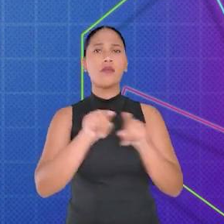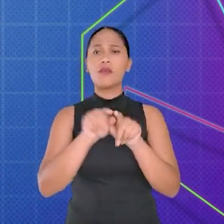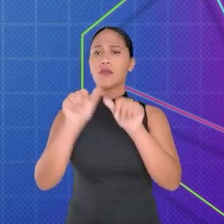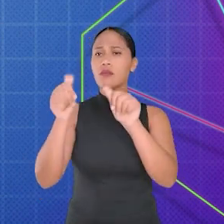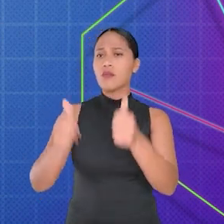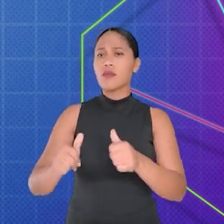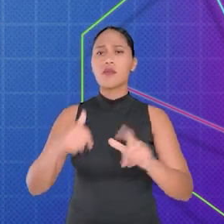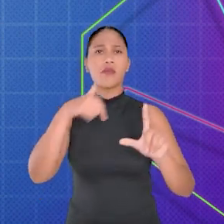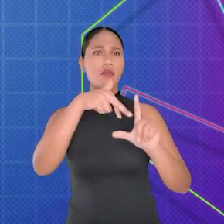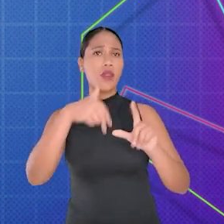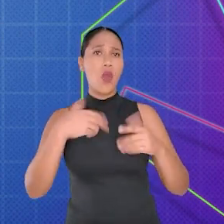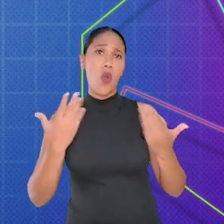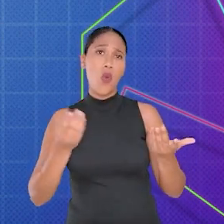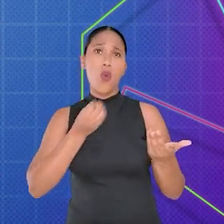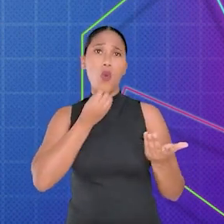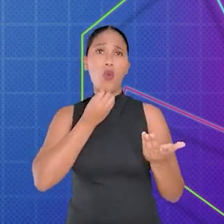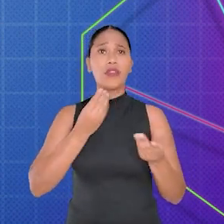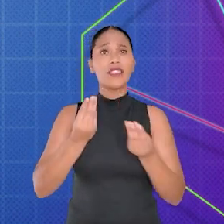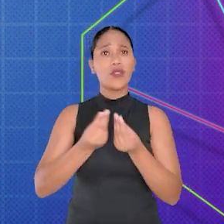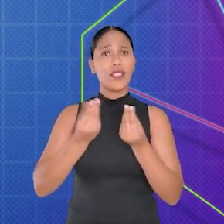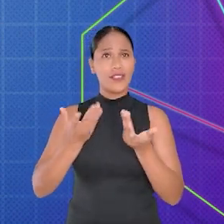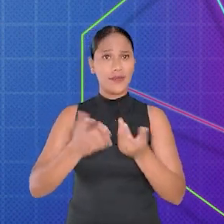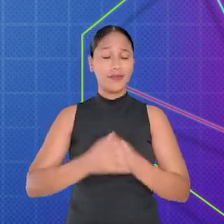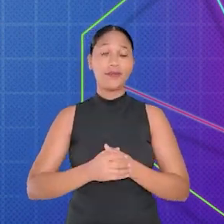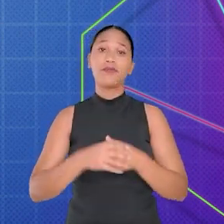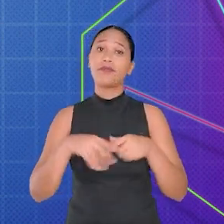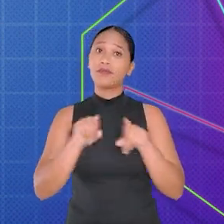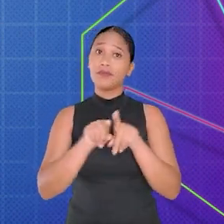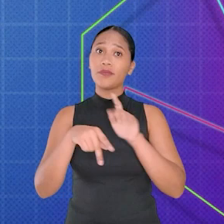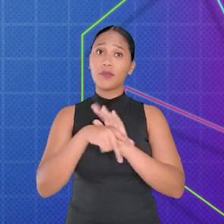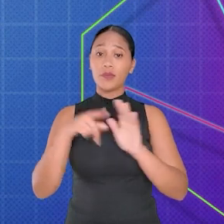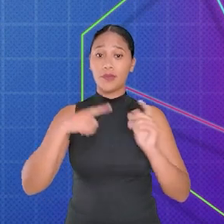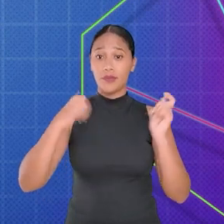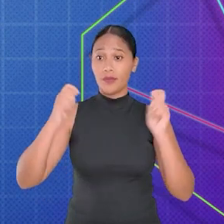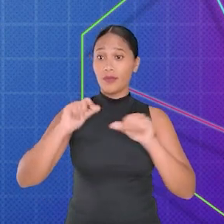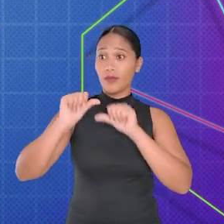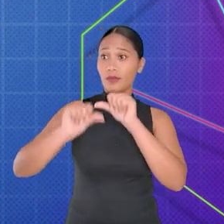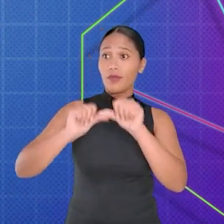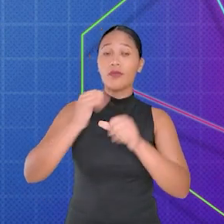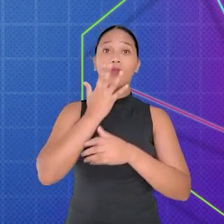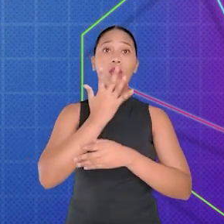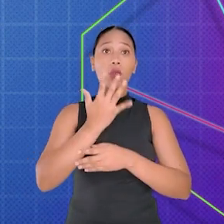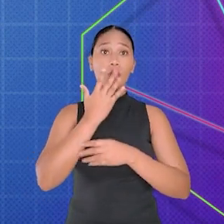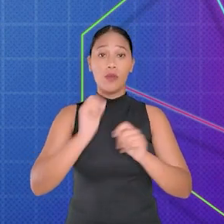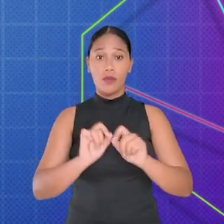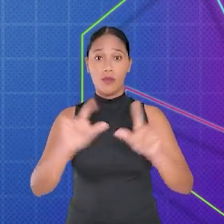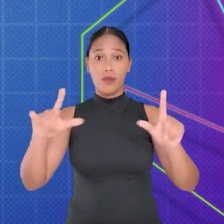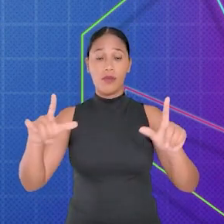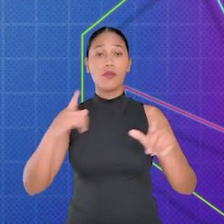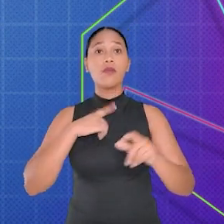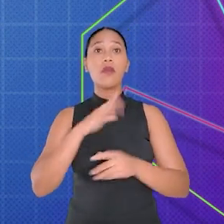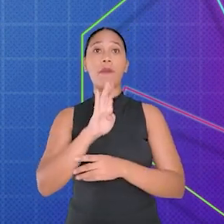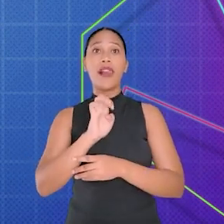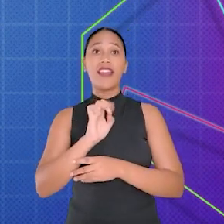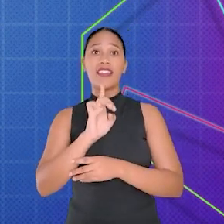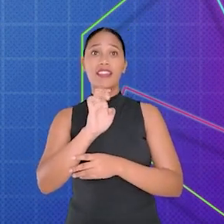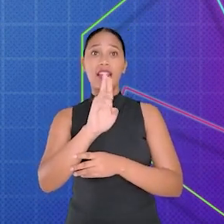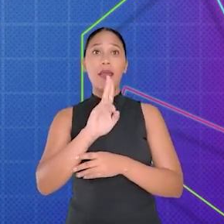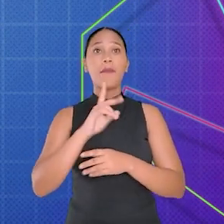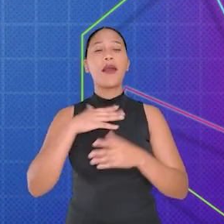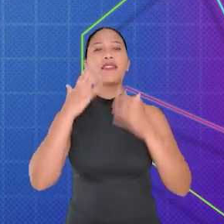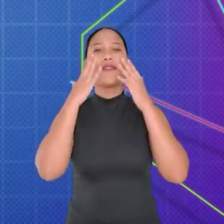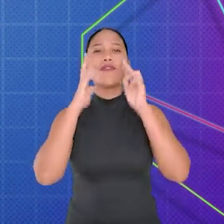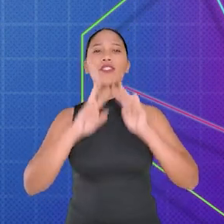como modelagem, animação ou até mesmo texturização. Além disso, é possível alterar as cores de interface, tornando o Blender